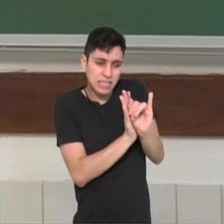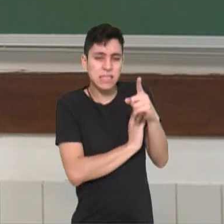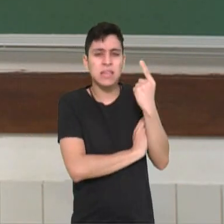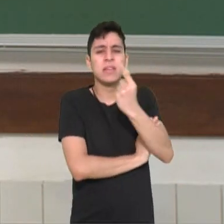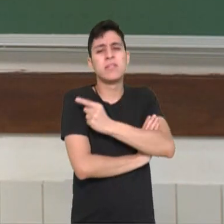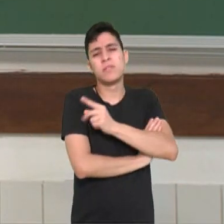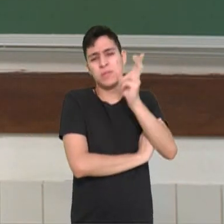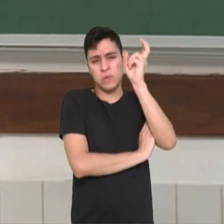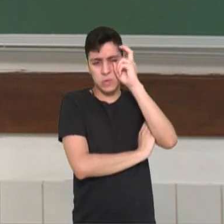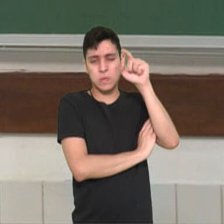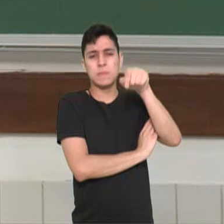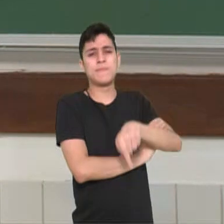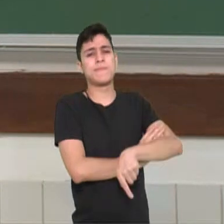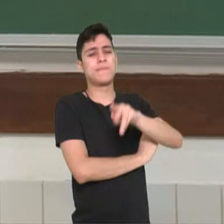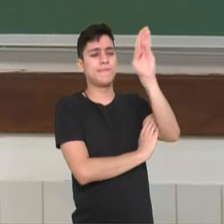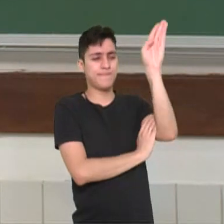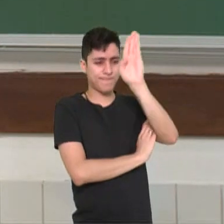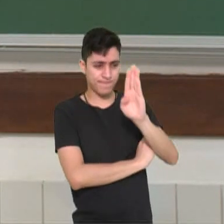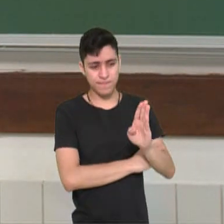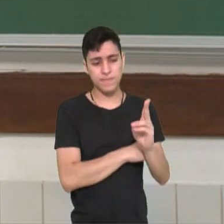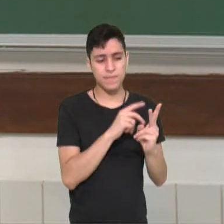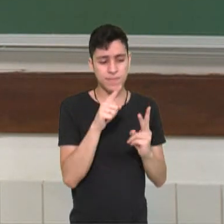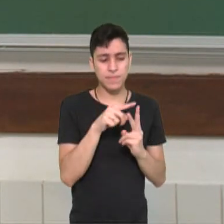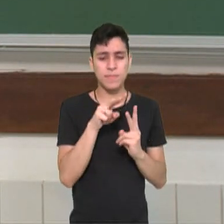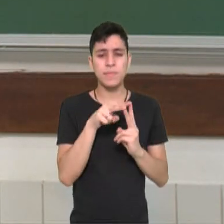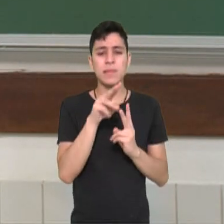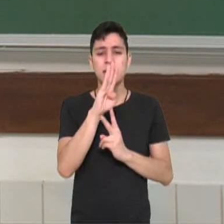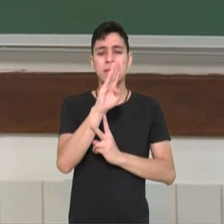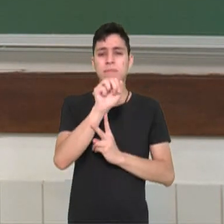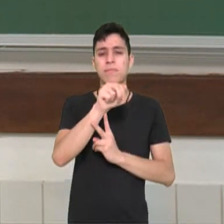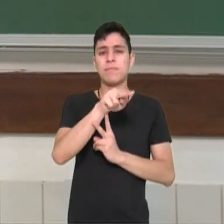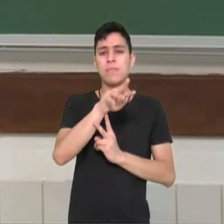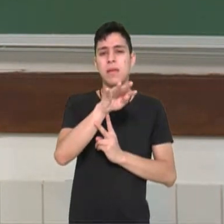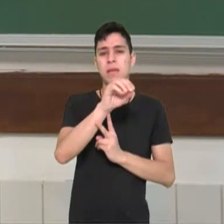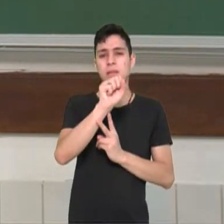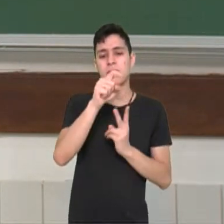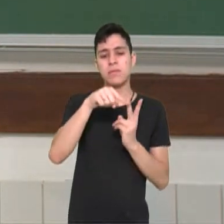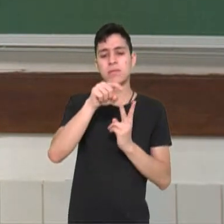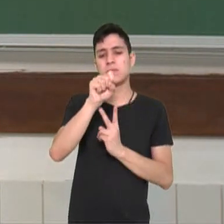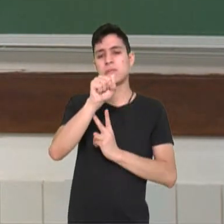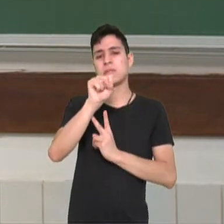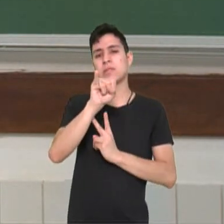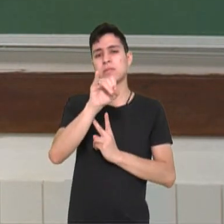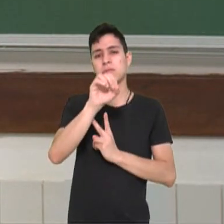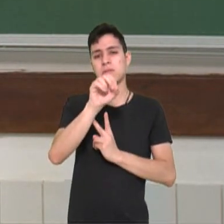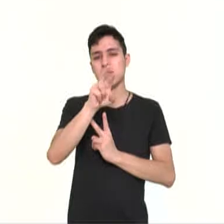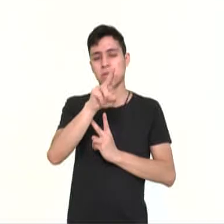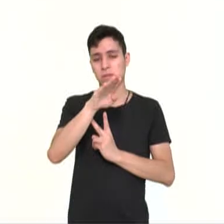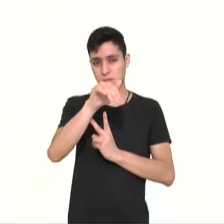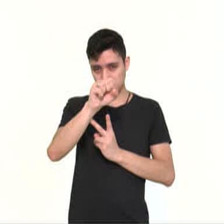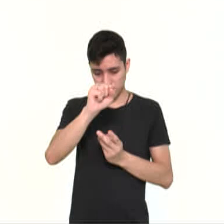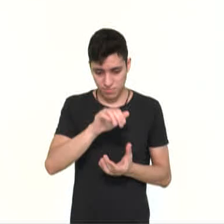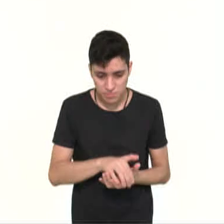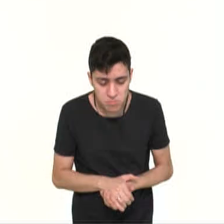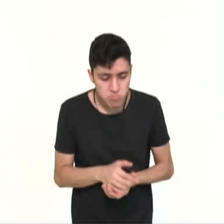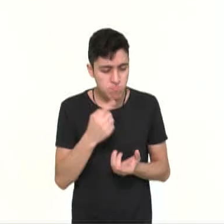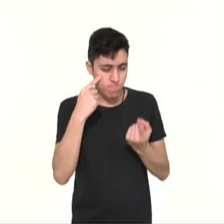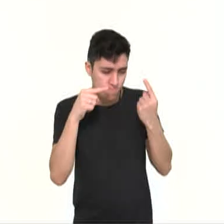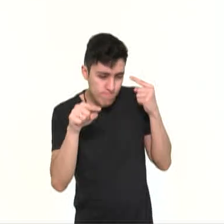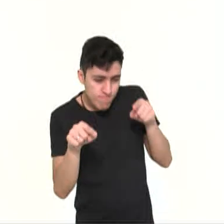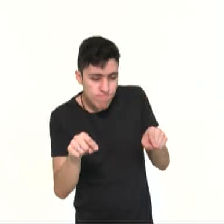nossa população aqui dentro do Brasil, que são os bantus e os iorubás. E nós vimos que é esse